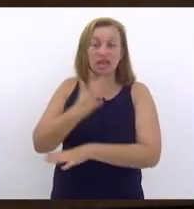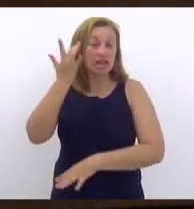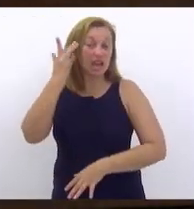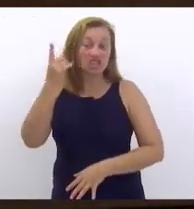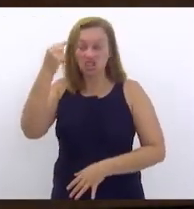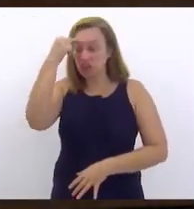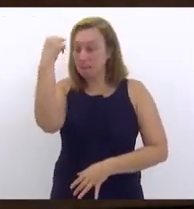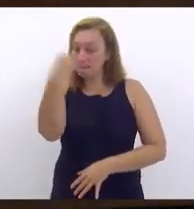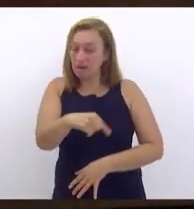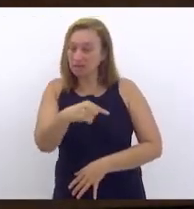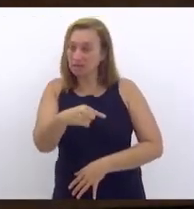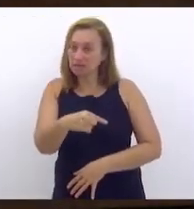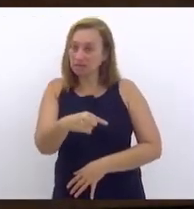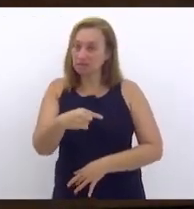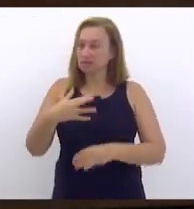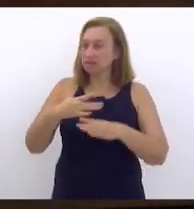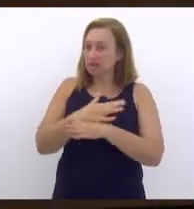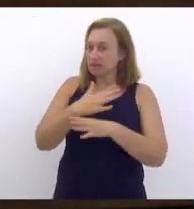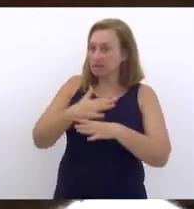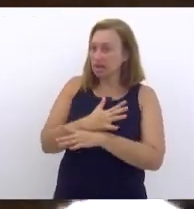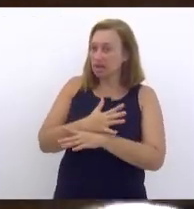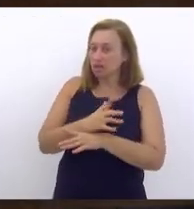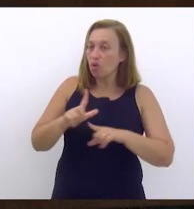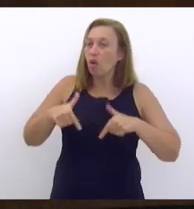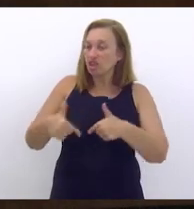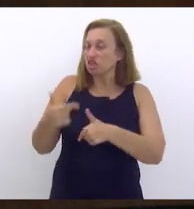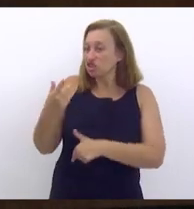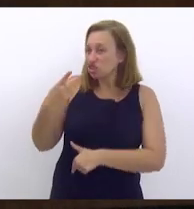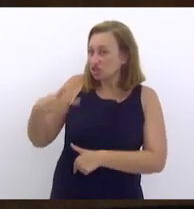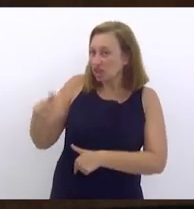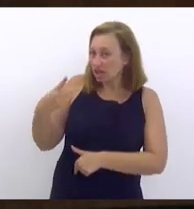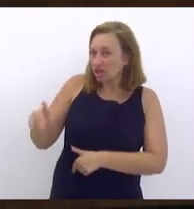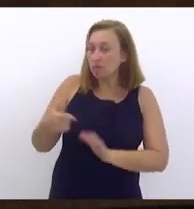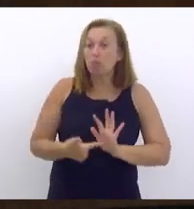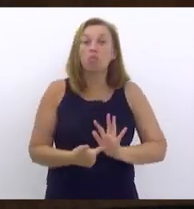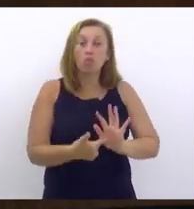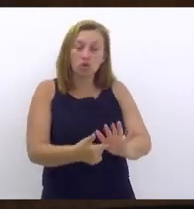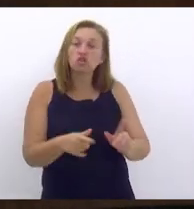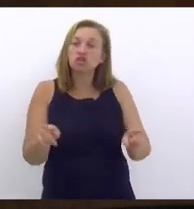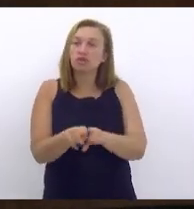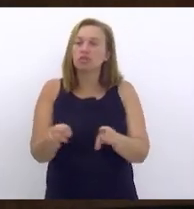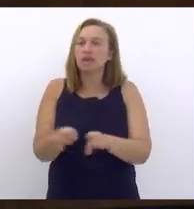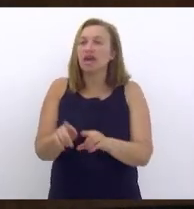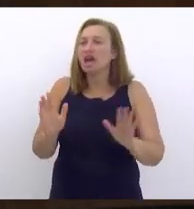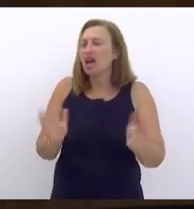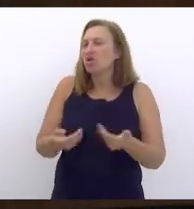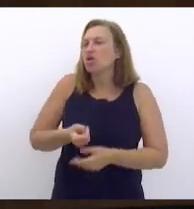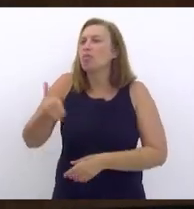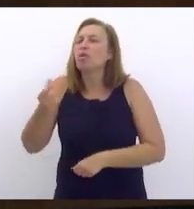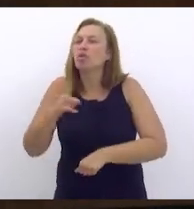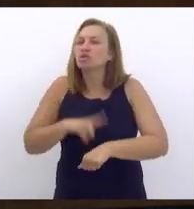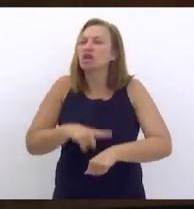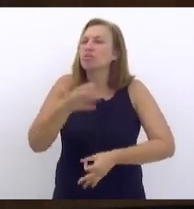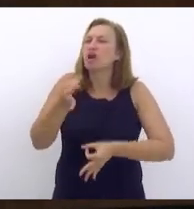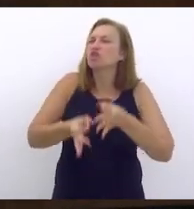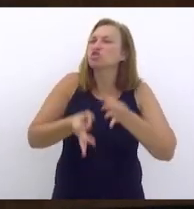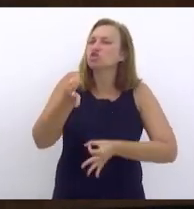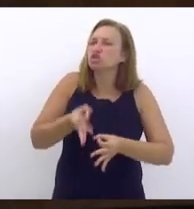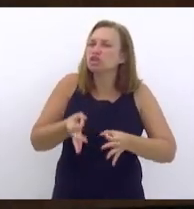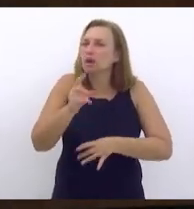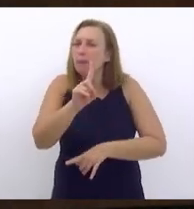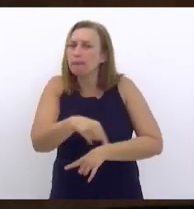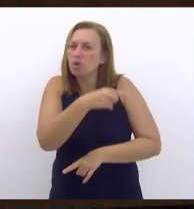da cidade de Barra do Piraí. As atitudes dele demonstram isso. Agora, há pouco tempo, a justiça